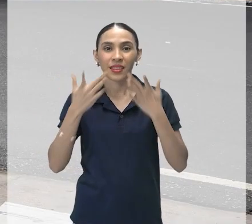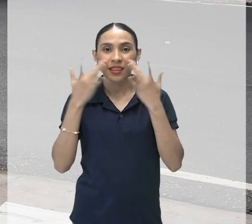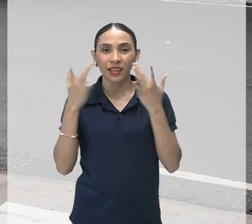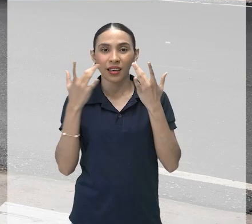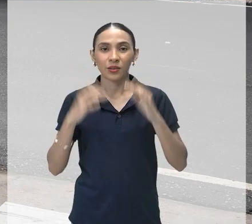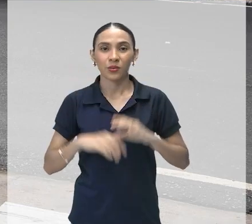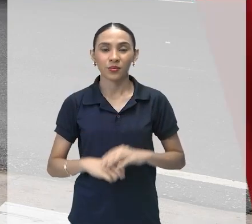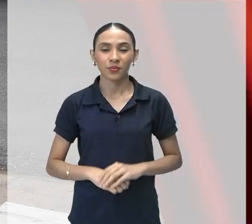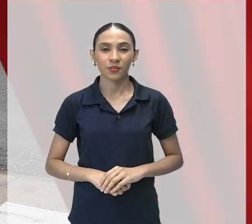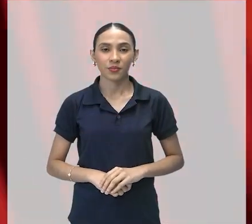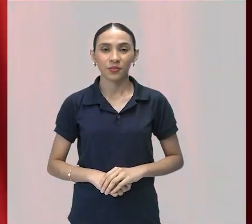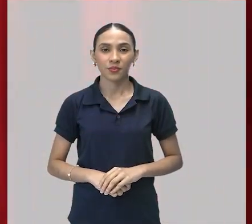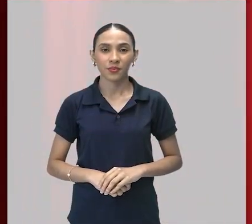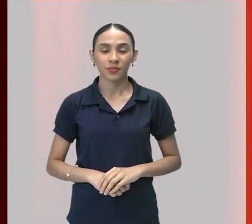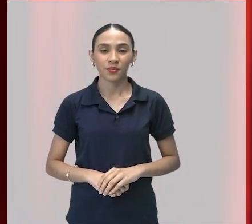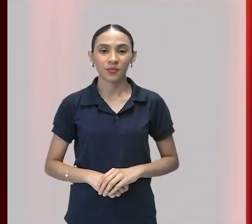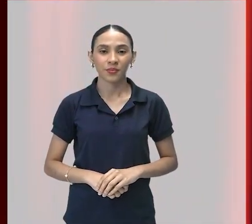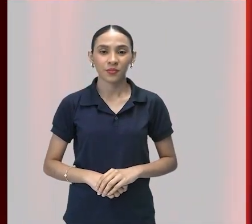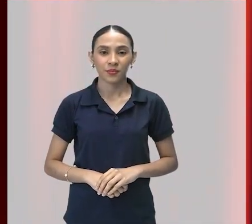teatro.